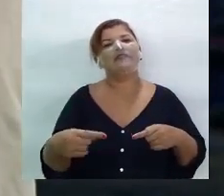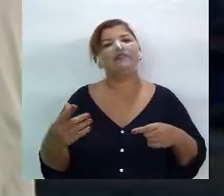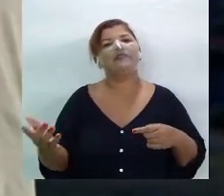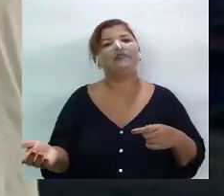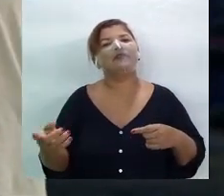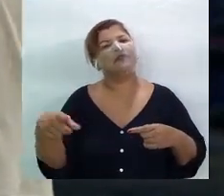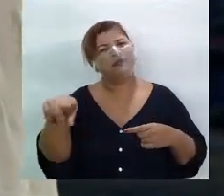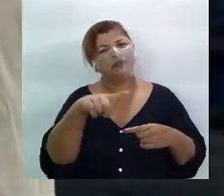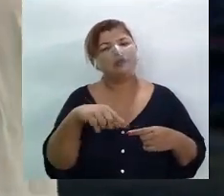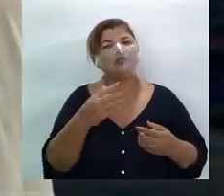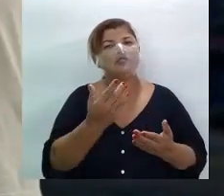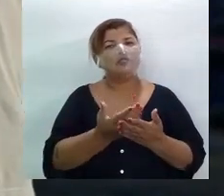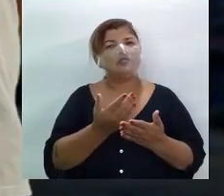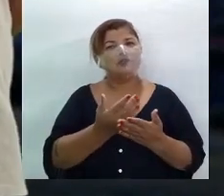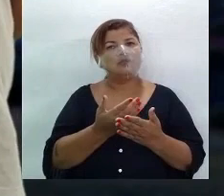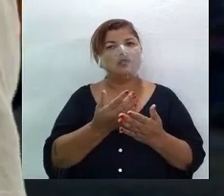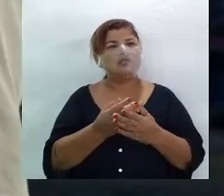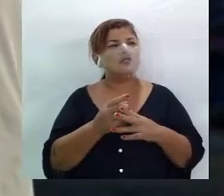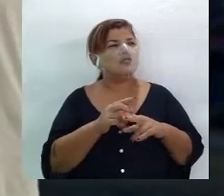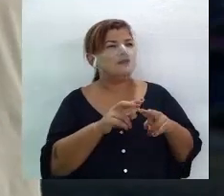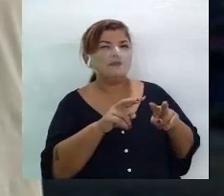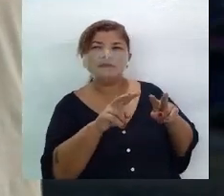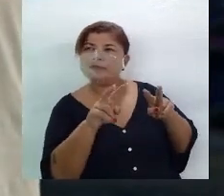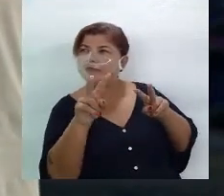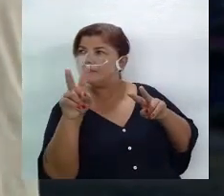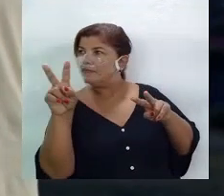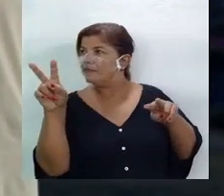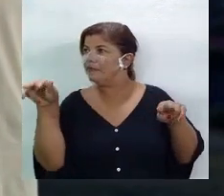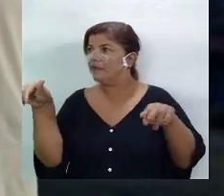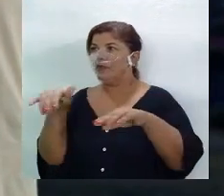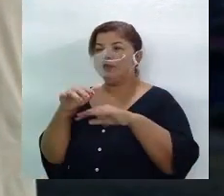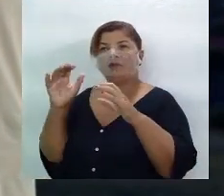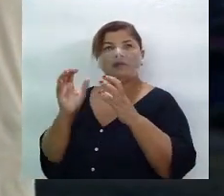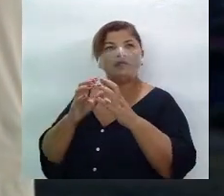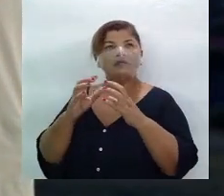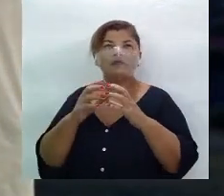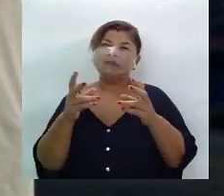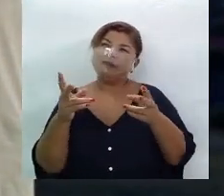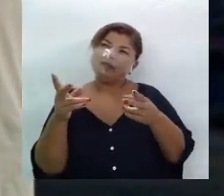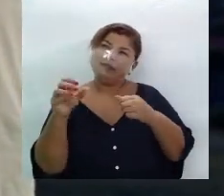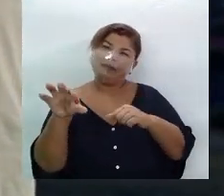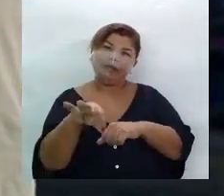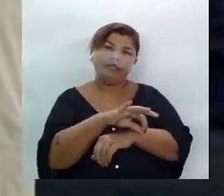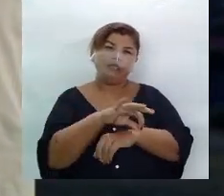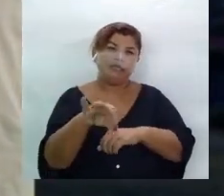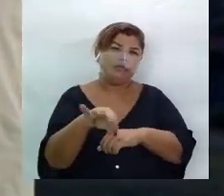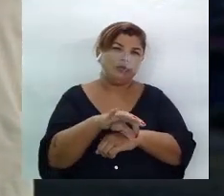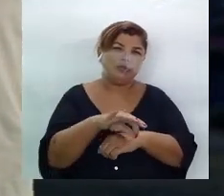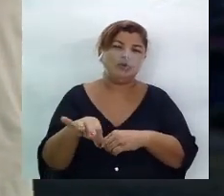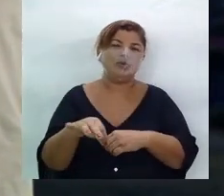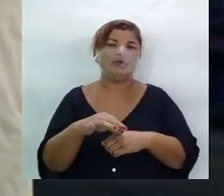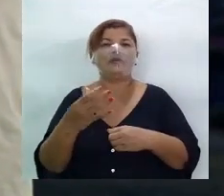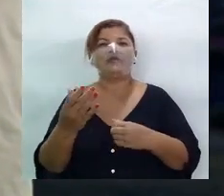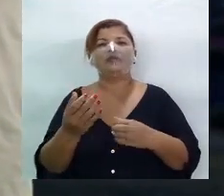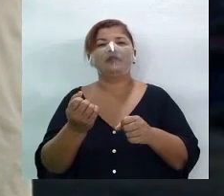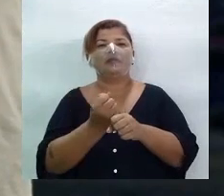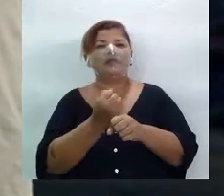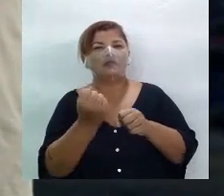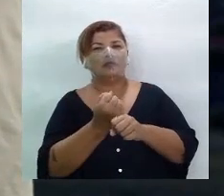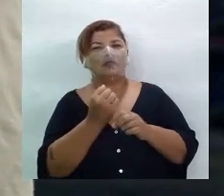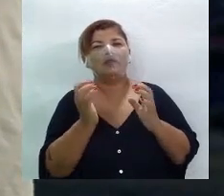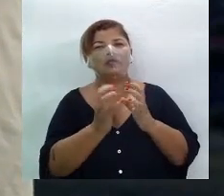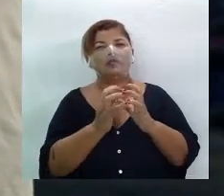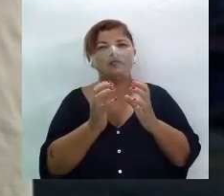tal você, estudante, quando andar pelas ruas do Recife, começar a observar a arquitetura, a construção, né, do Recife, né, a